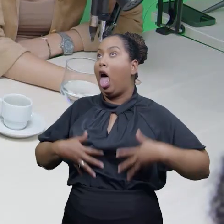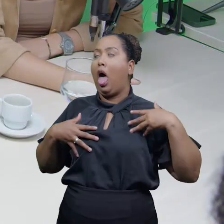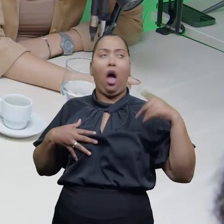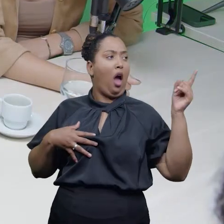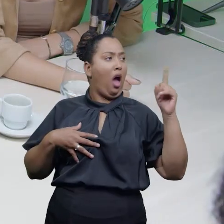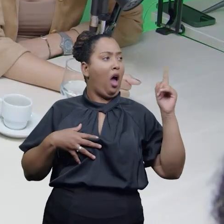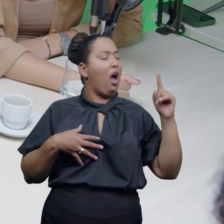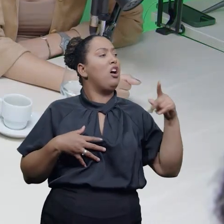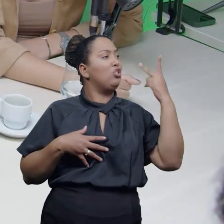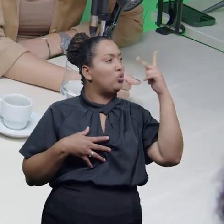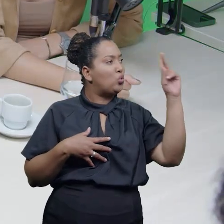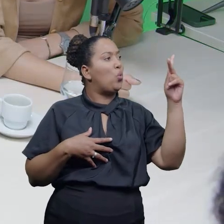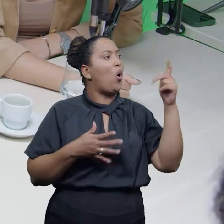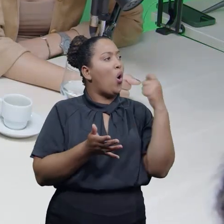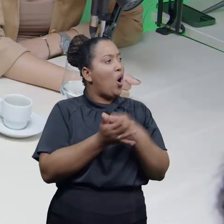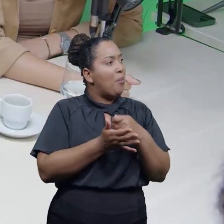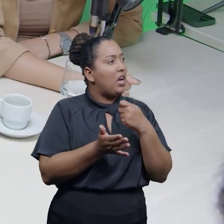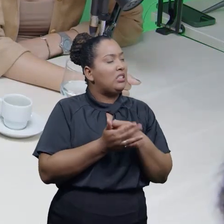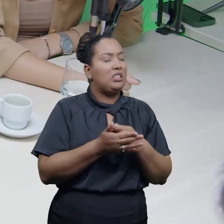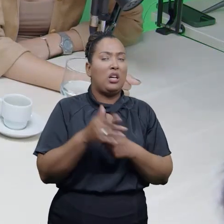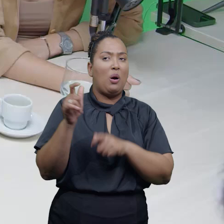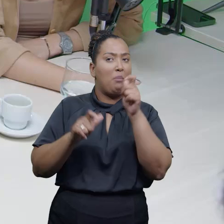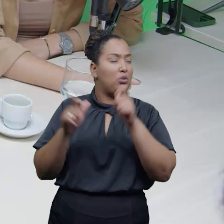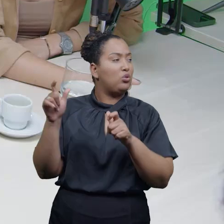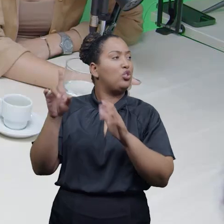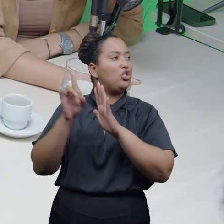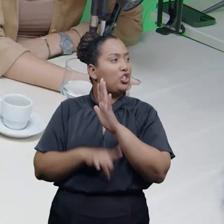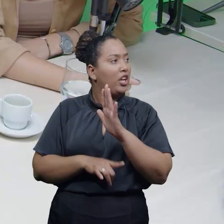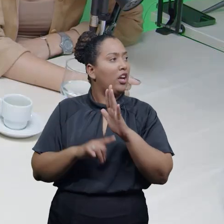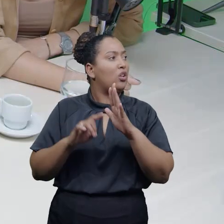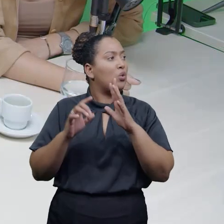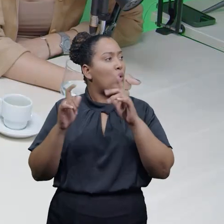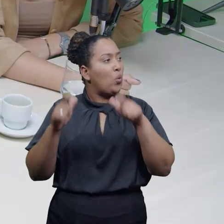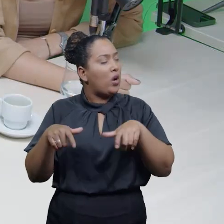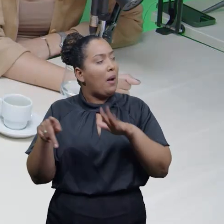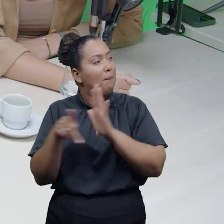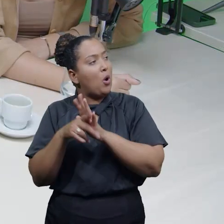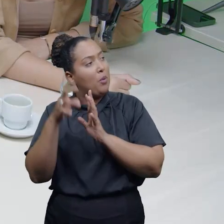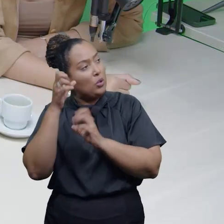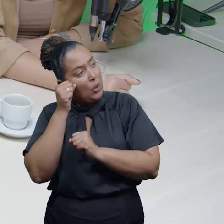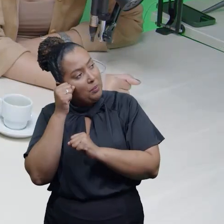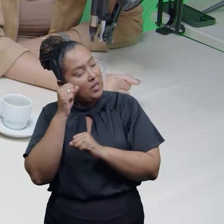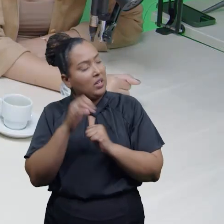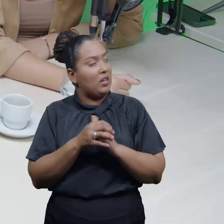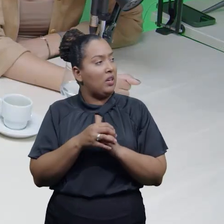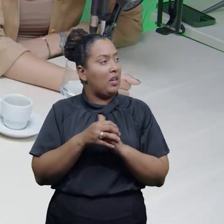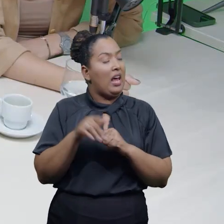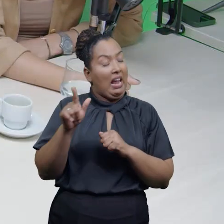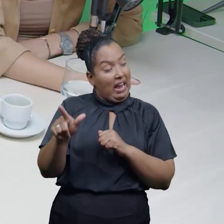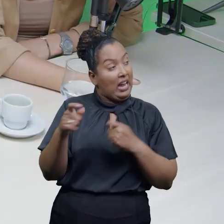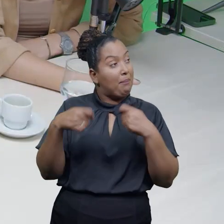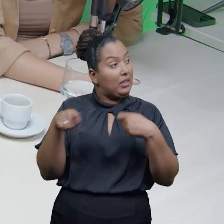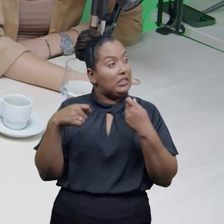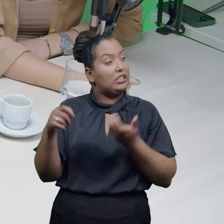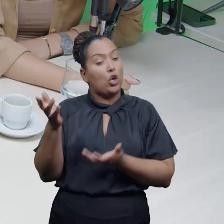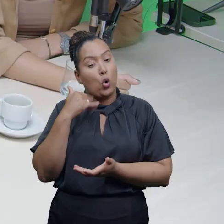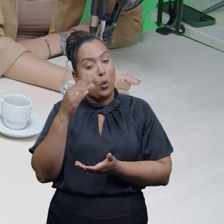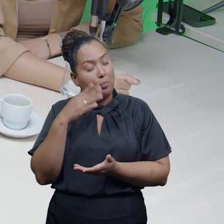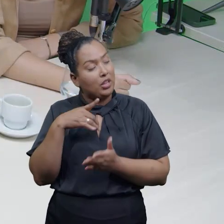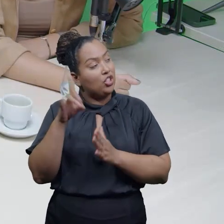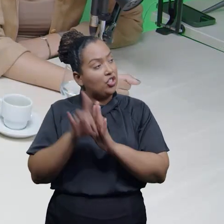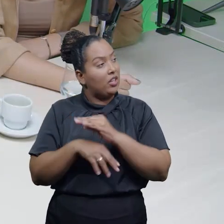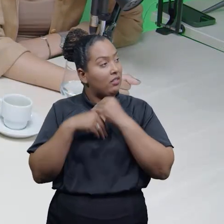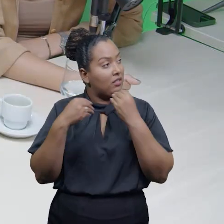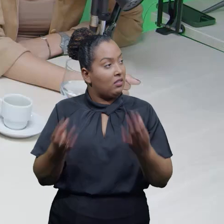dever seu, porque é um direito que aquela pessoa tem de ter um lugar para dormir. é um direito que ela tem de ter algo para